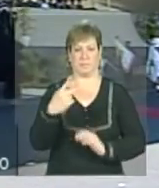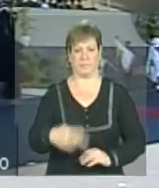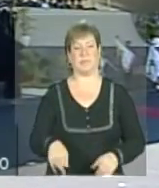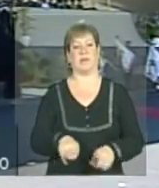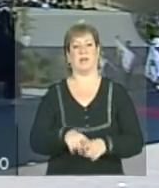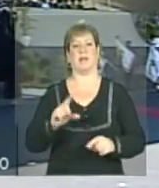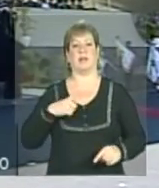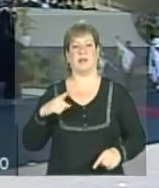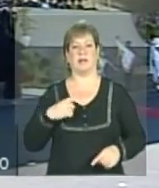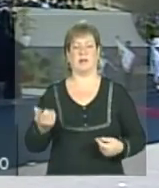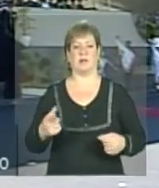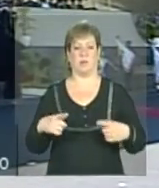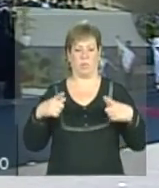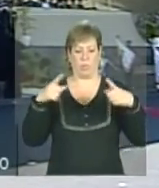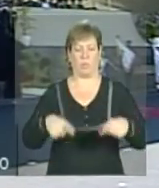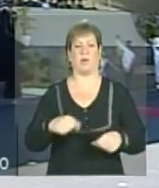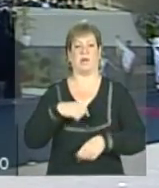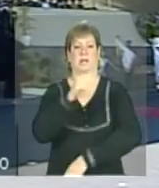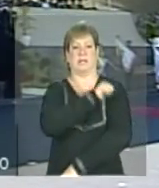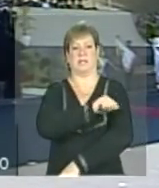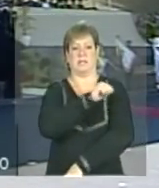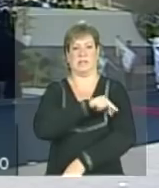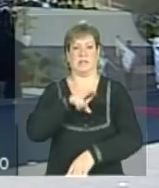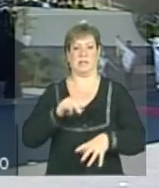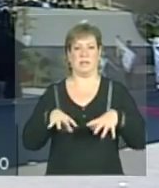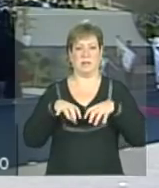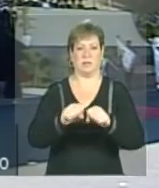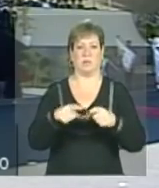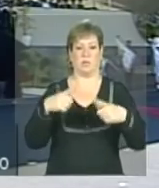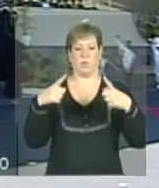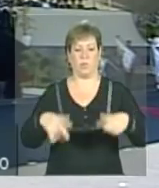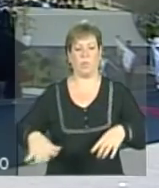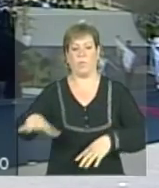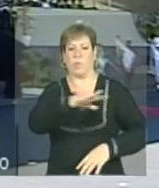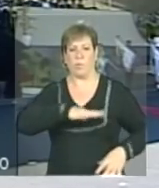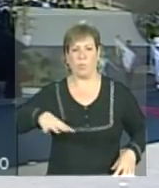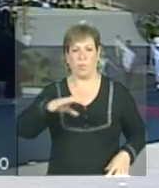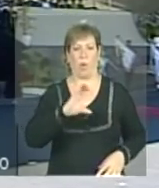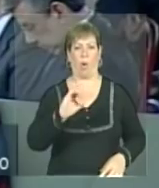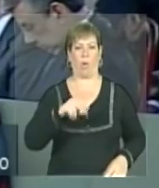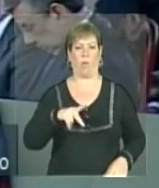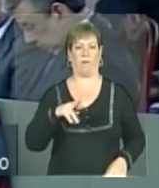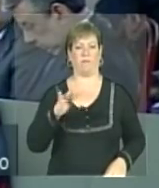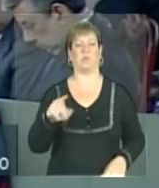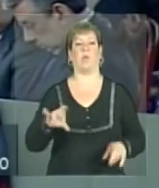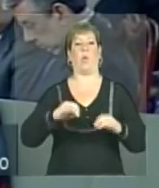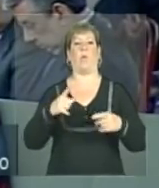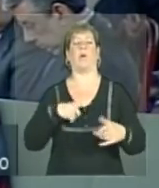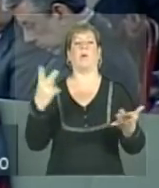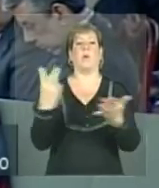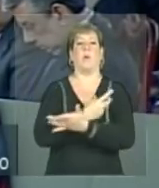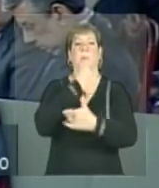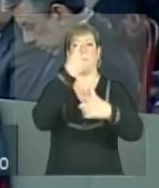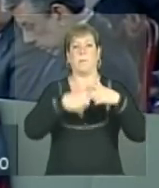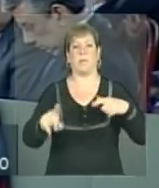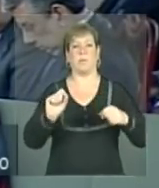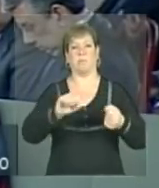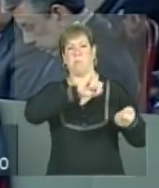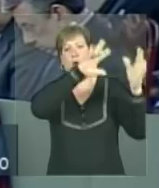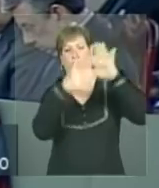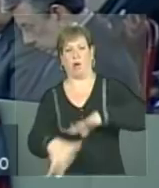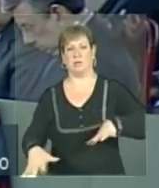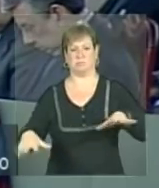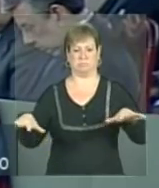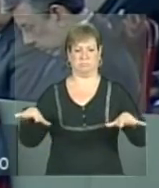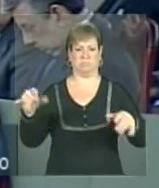de áreas de conflito no Rio de Janeiro ou no atendimento à população brasileira em situações de emergência ou de